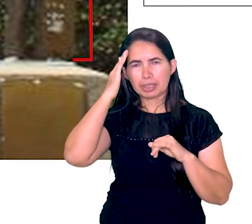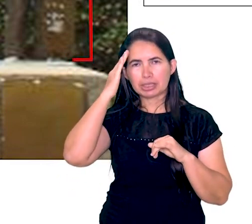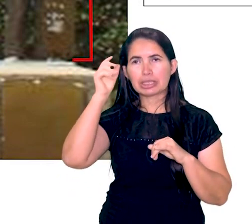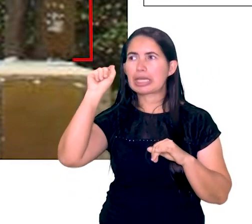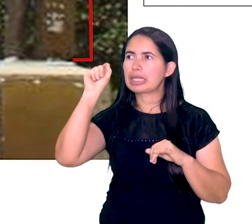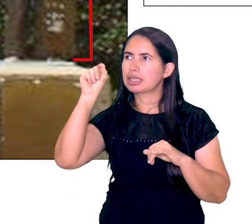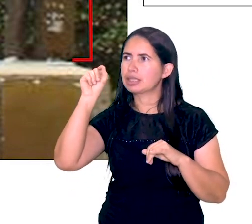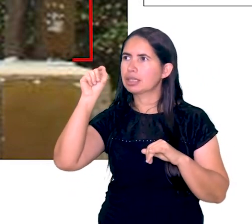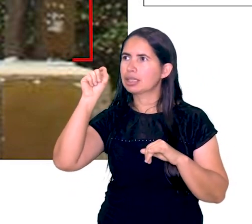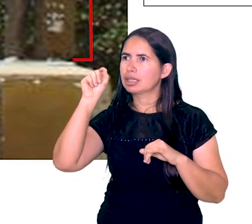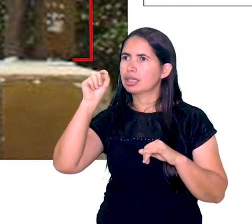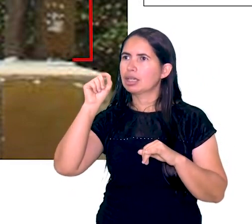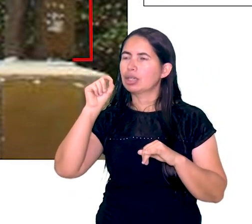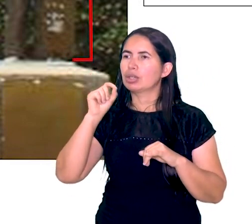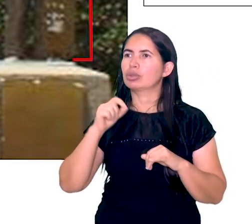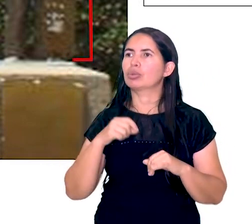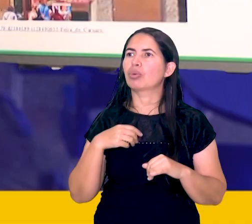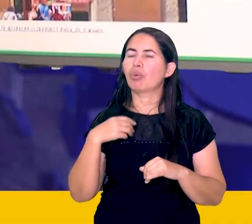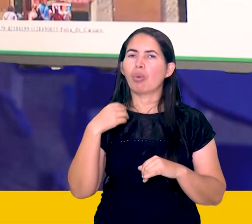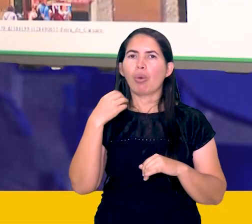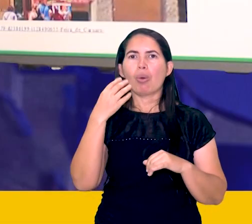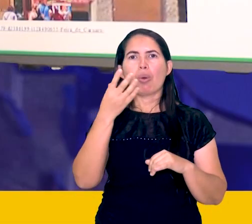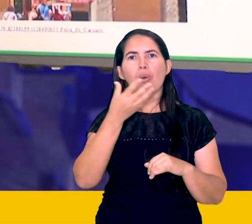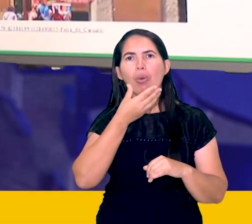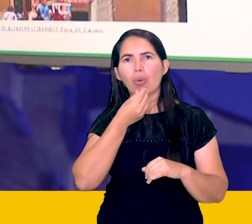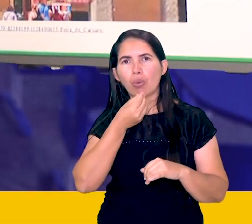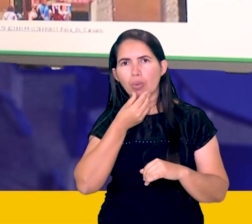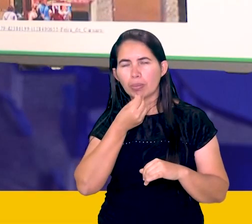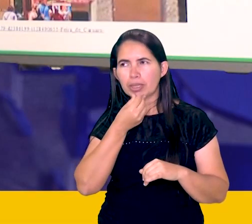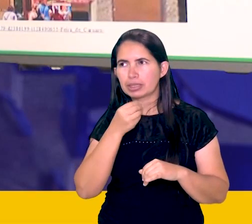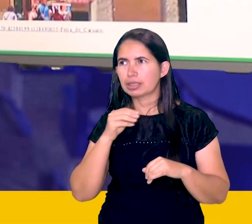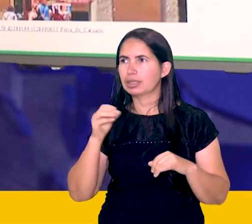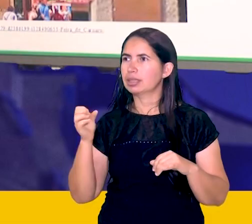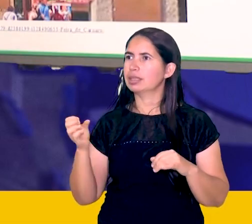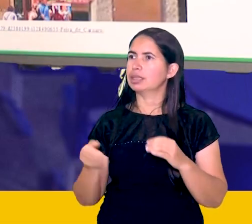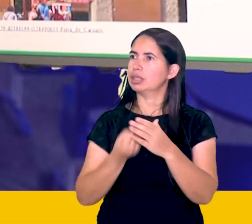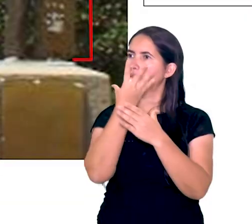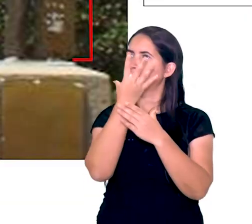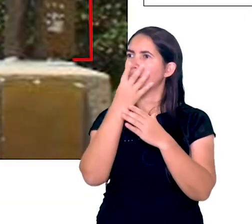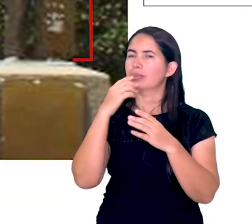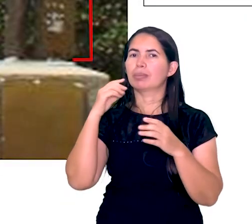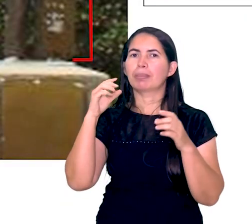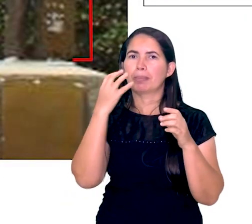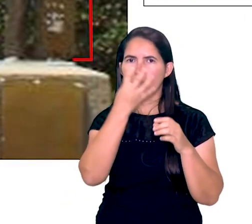Omildo Almeida. Exatamente. Grande compositor de nossa terra. E aqui,